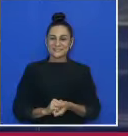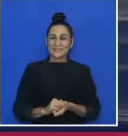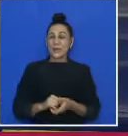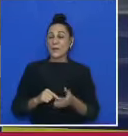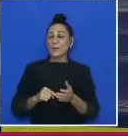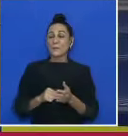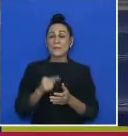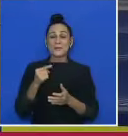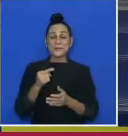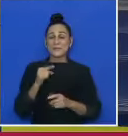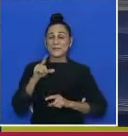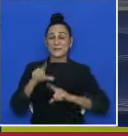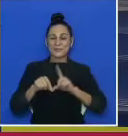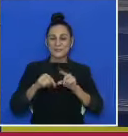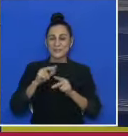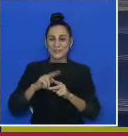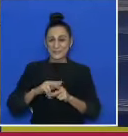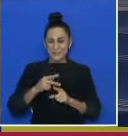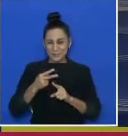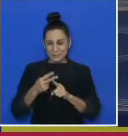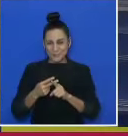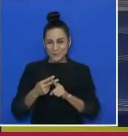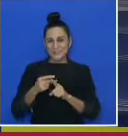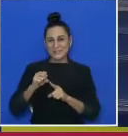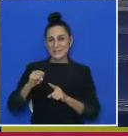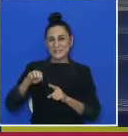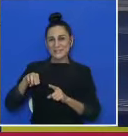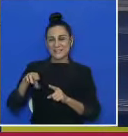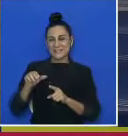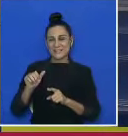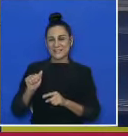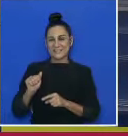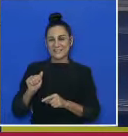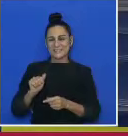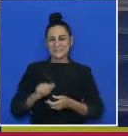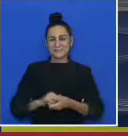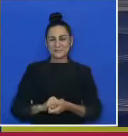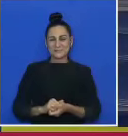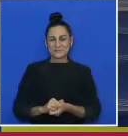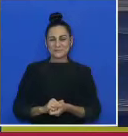Vamos ao primeiro sorteio, então, da dupla Sena.